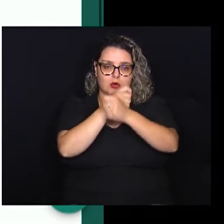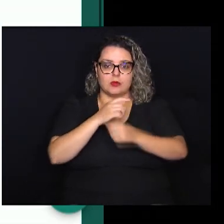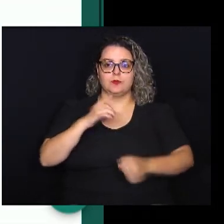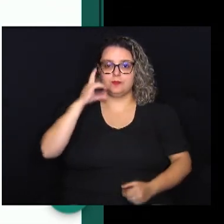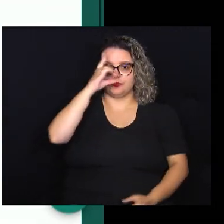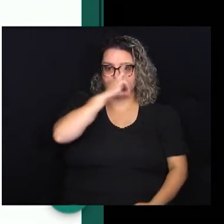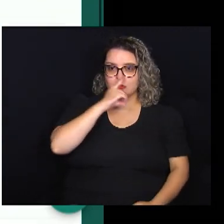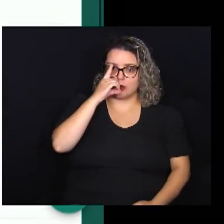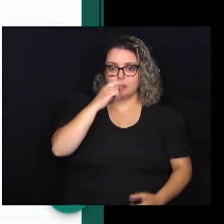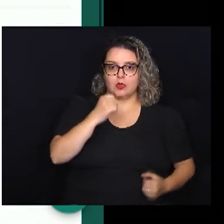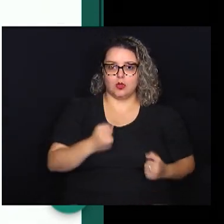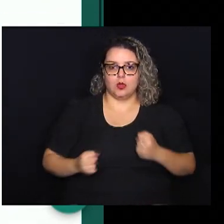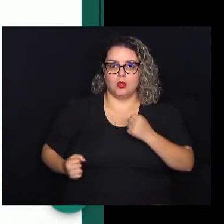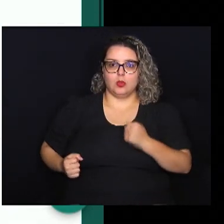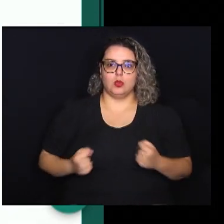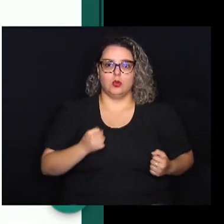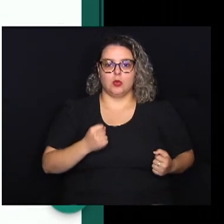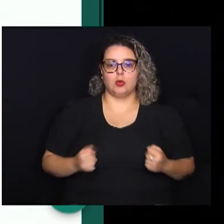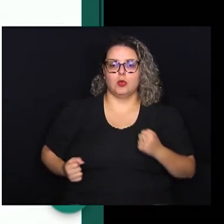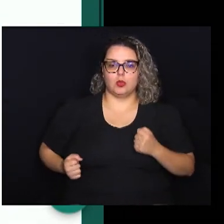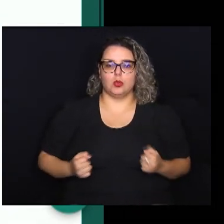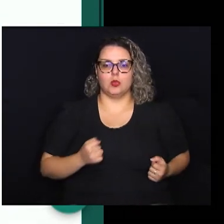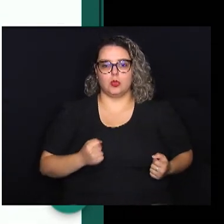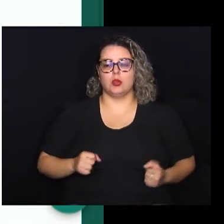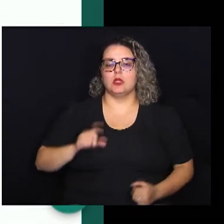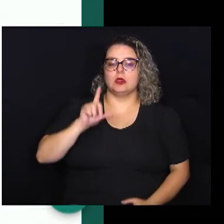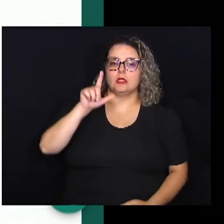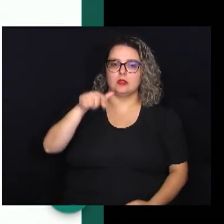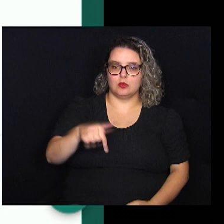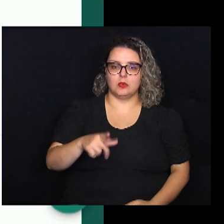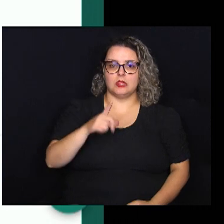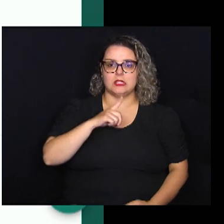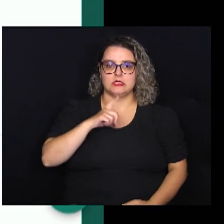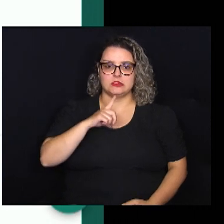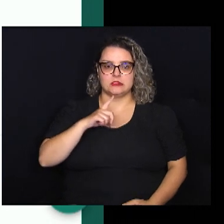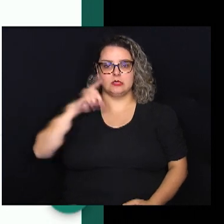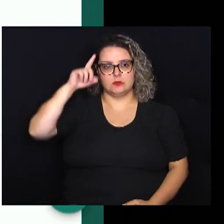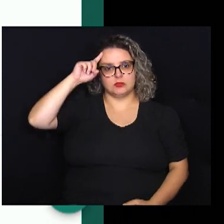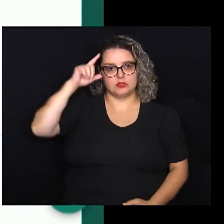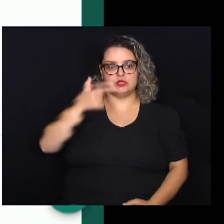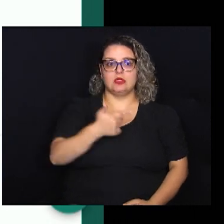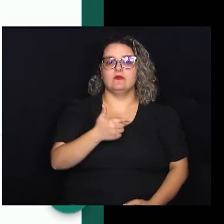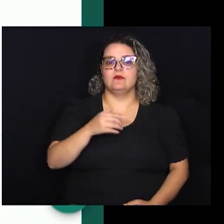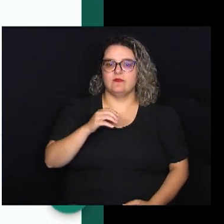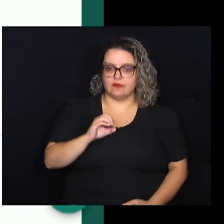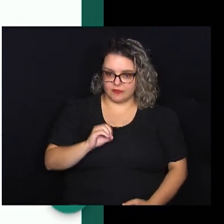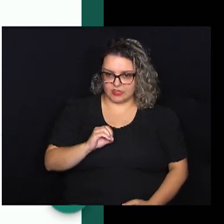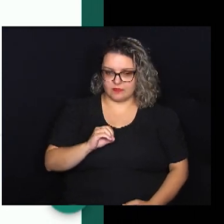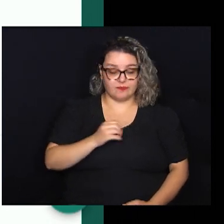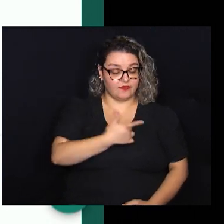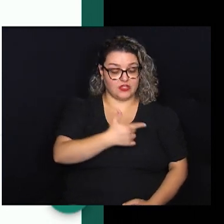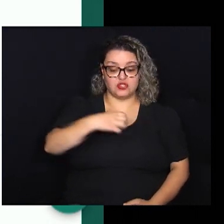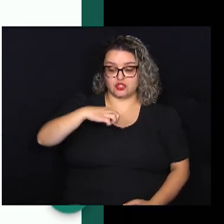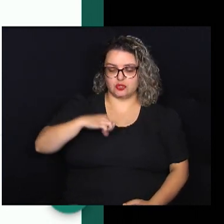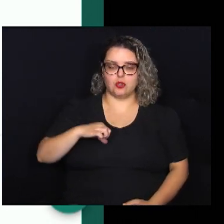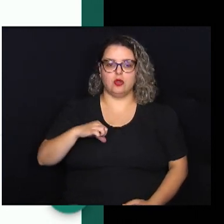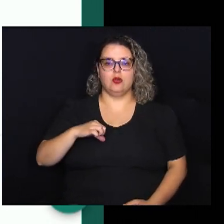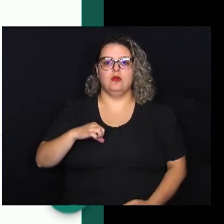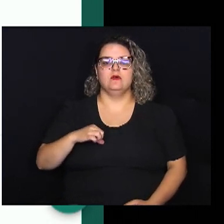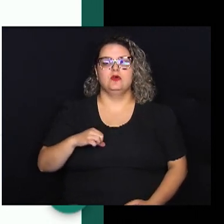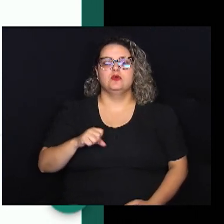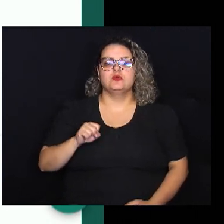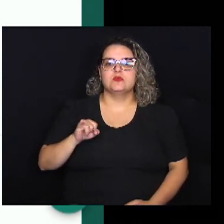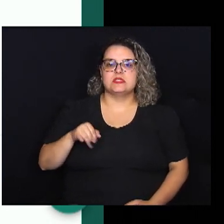tem uma corrida lá na Lagoa do Taquaral depois nós temos no dia 29 um simpósio no auditório do Sesi